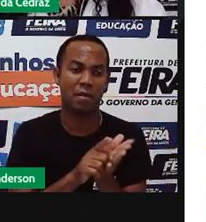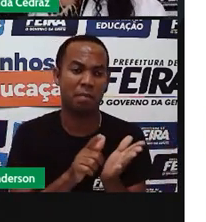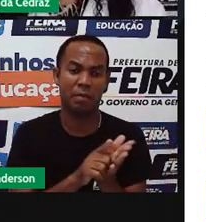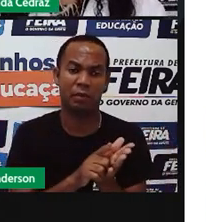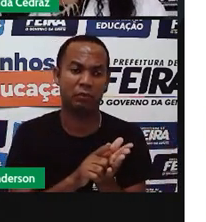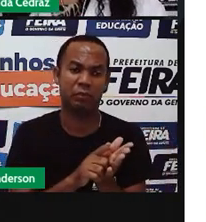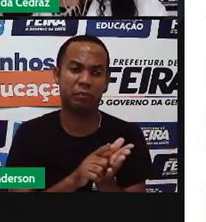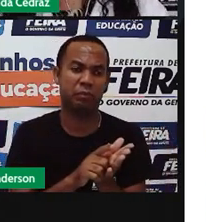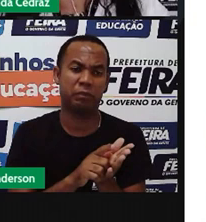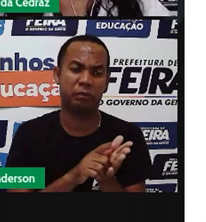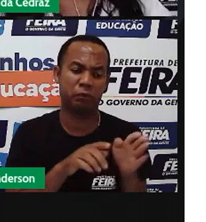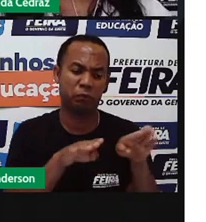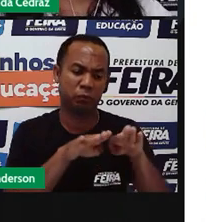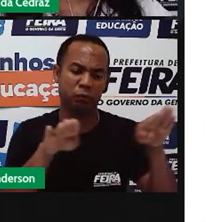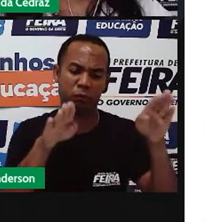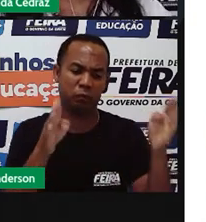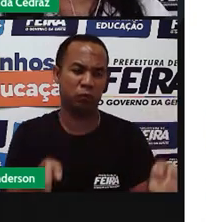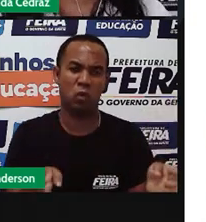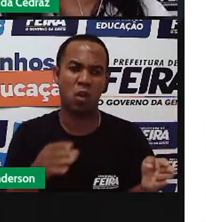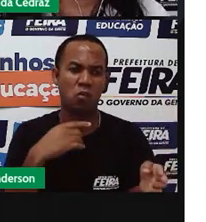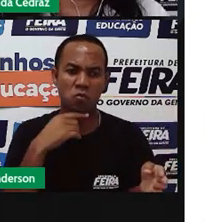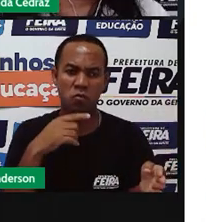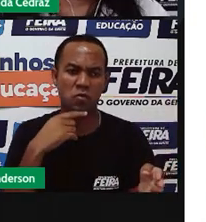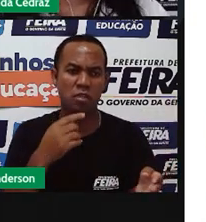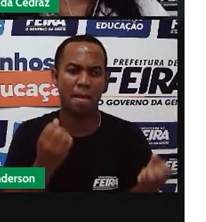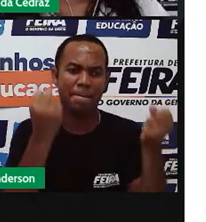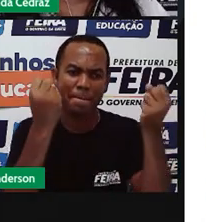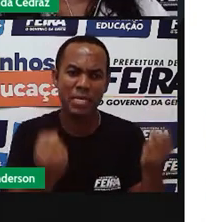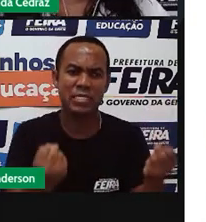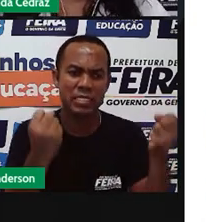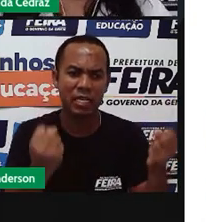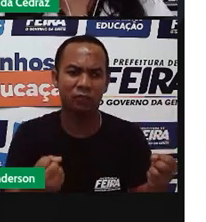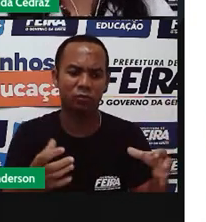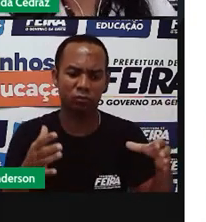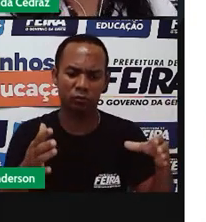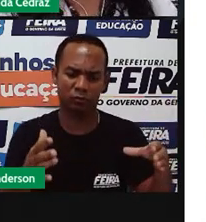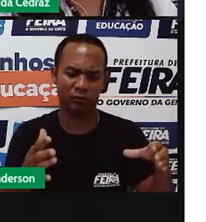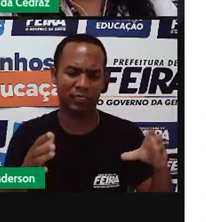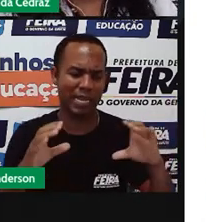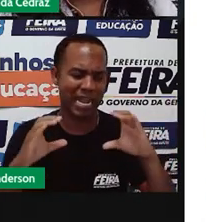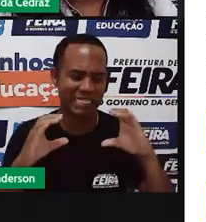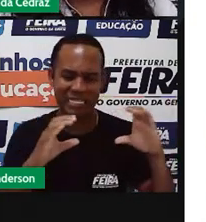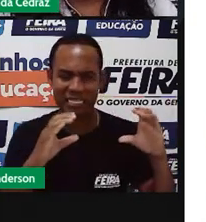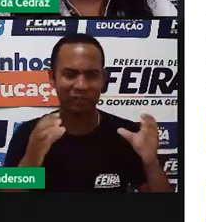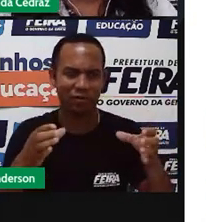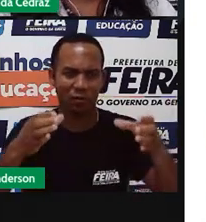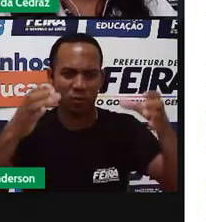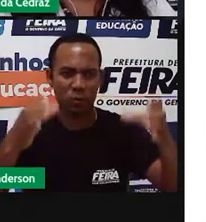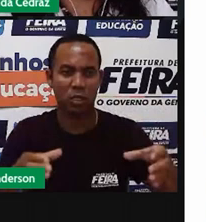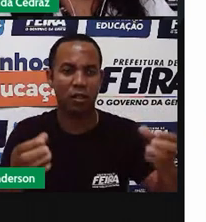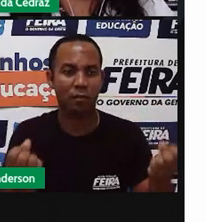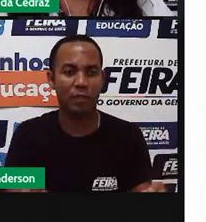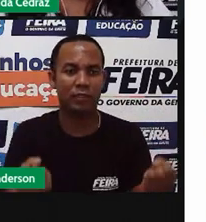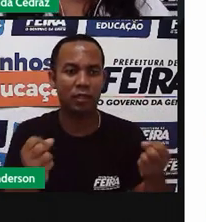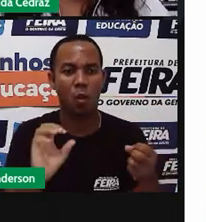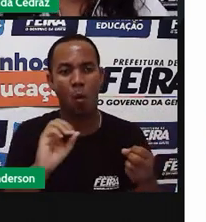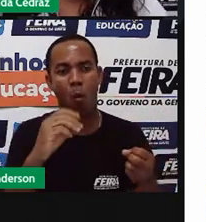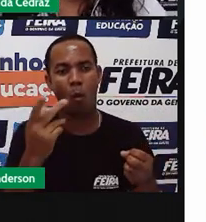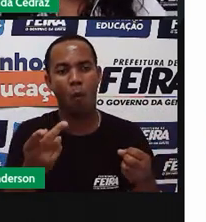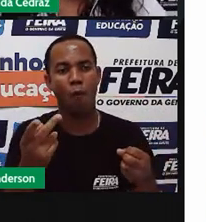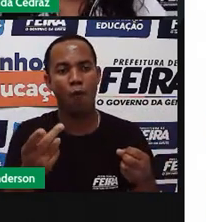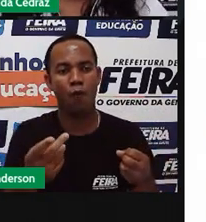seria resistente para suportar o peso da melancia. Ou se eu colocasse